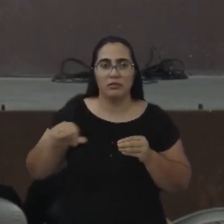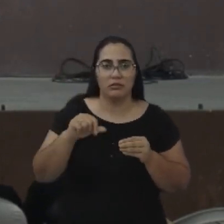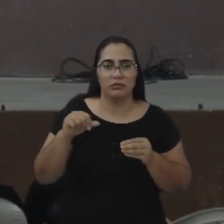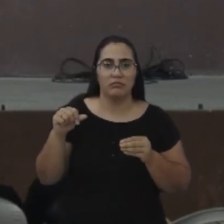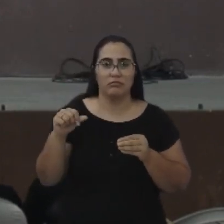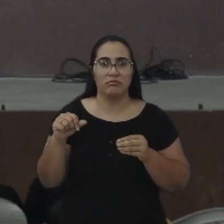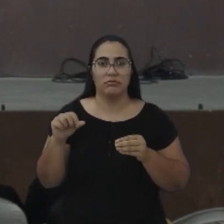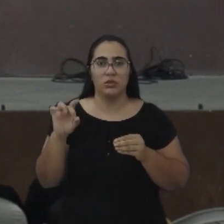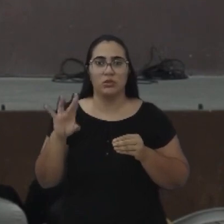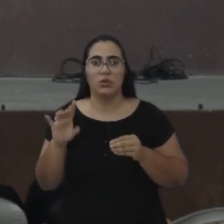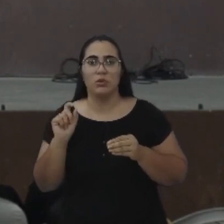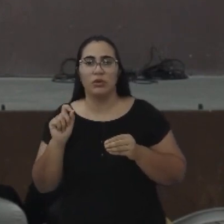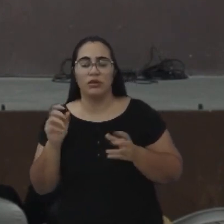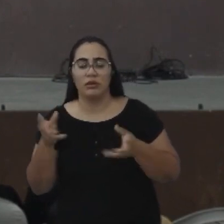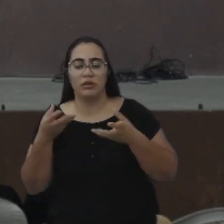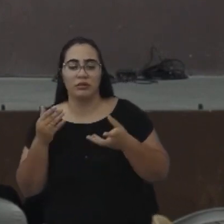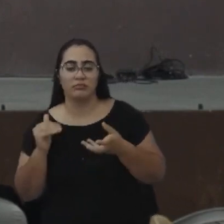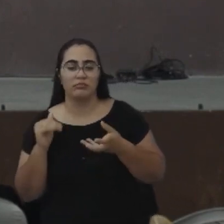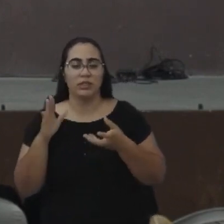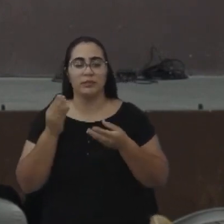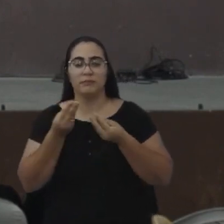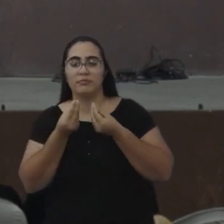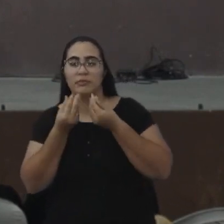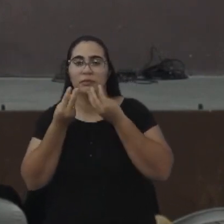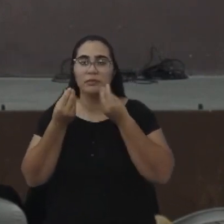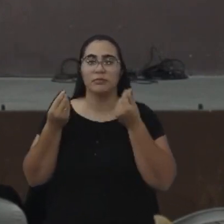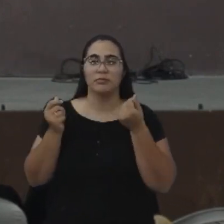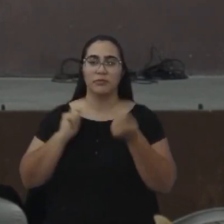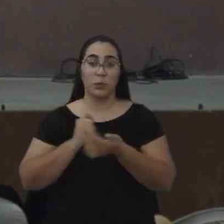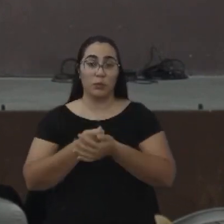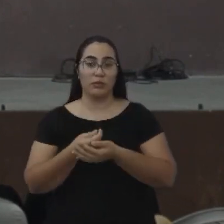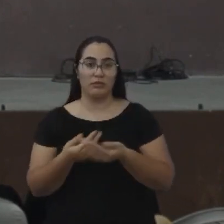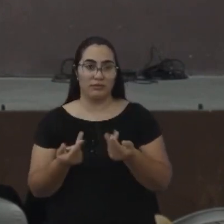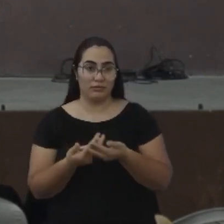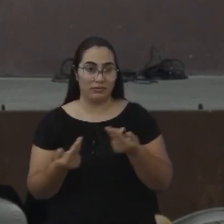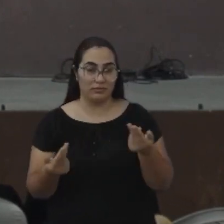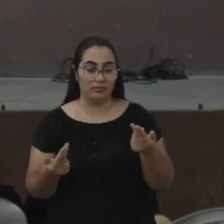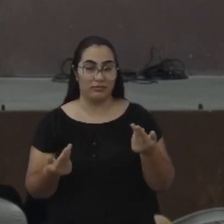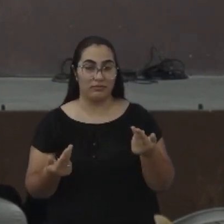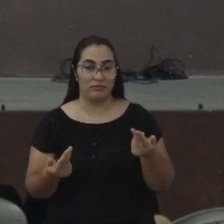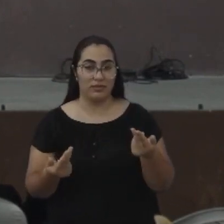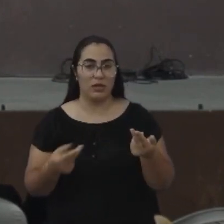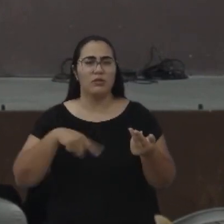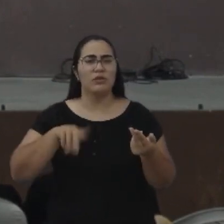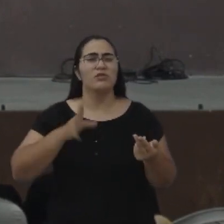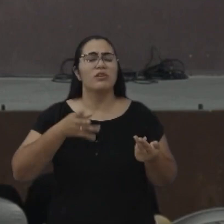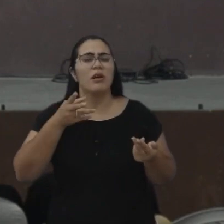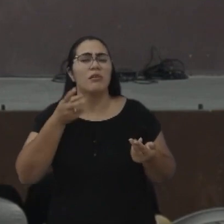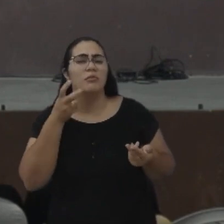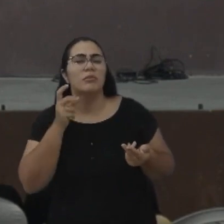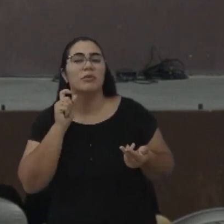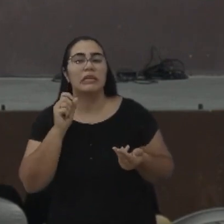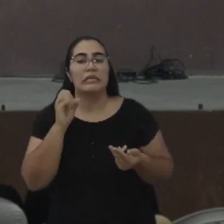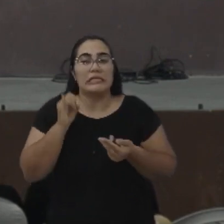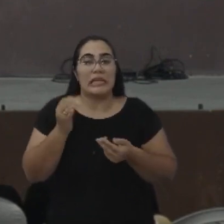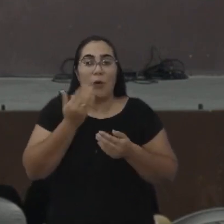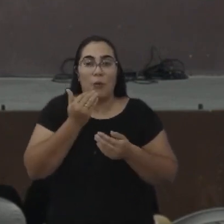realmente para te fazer querer cada vez mais adquirir produtos. Você já percebeu que uma comida sem